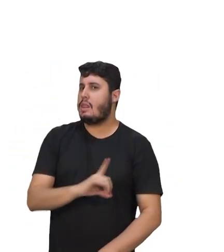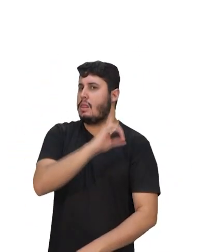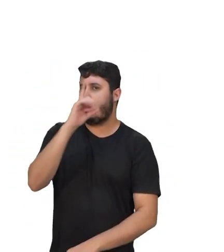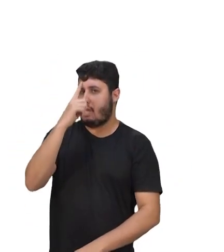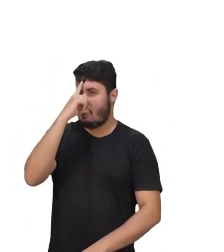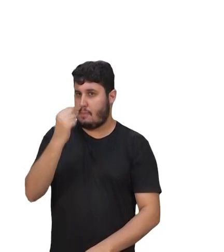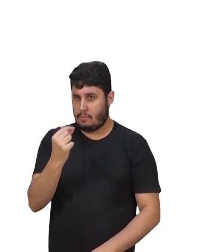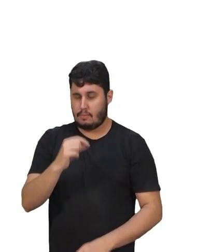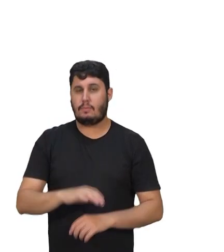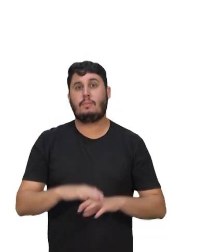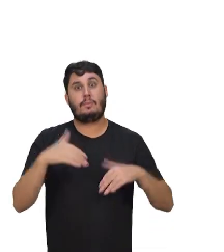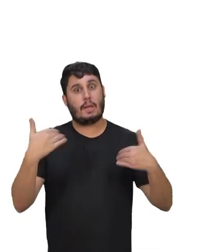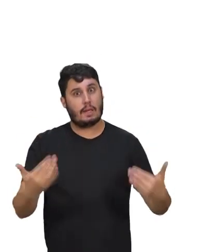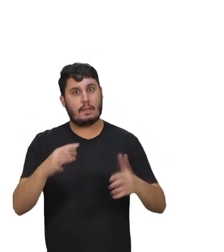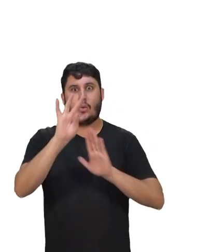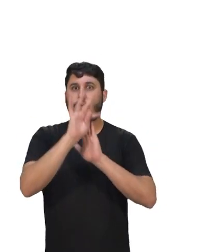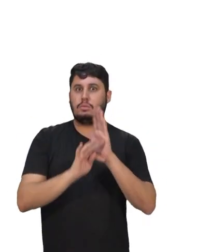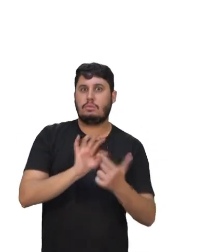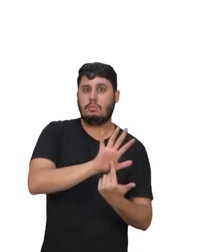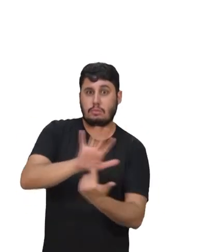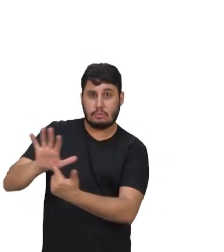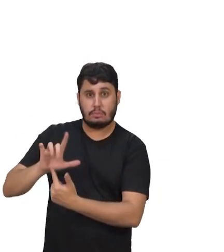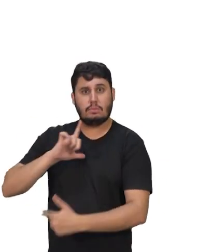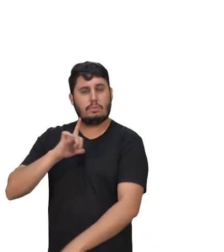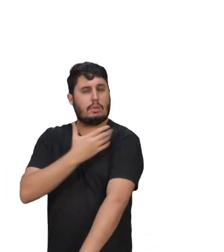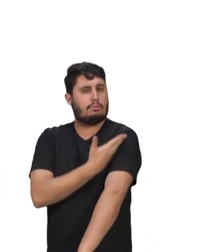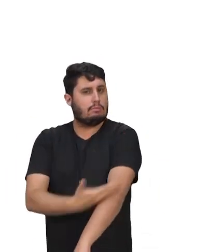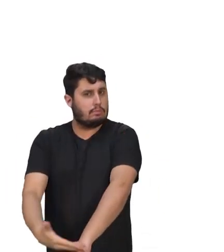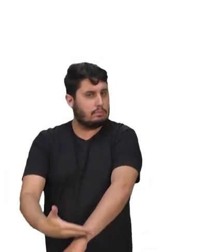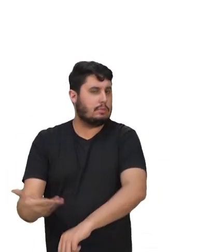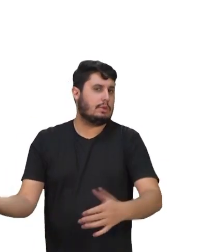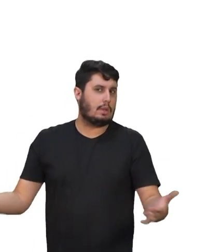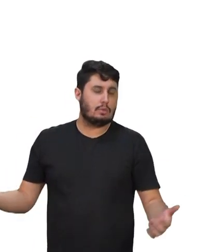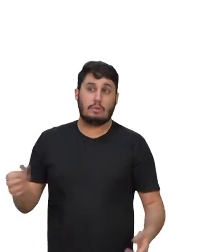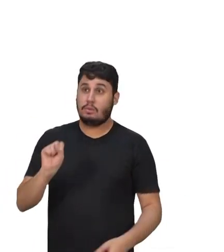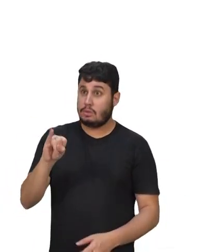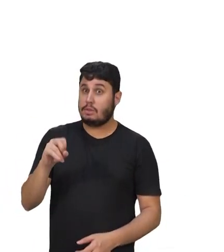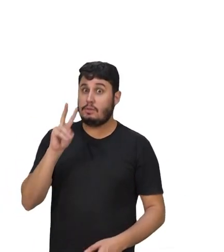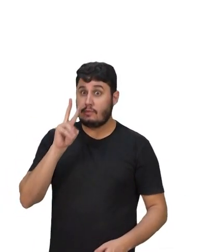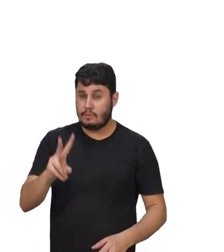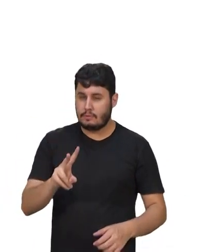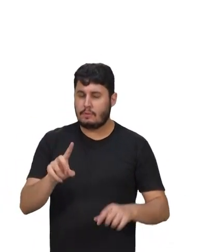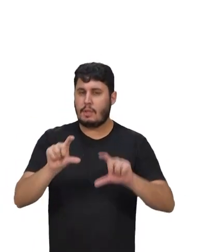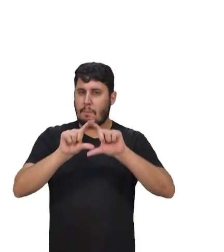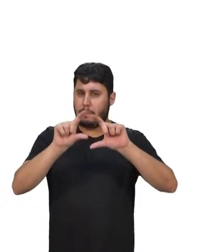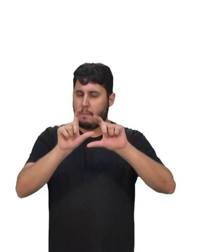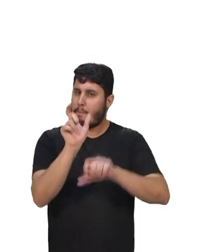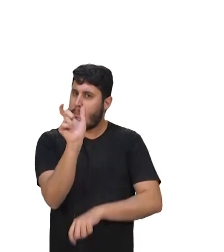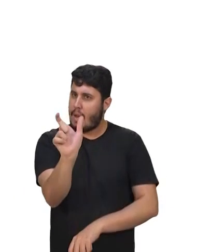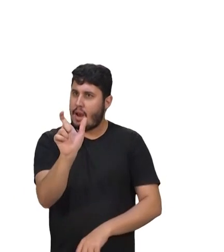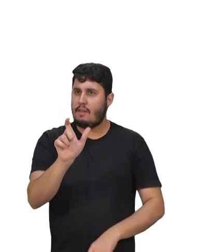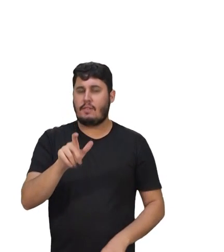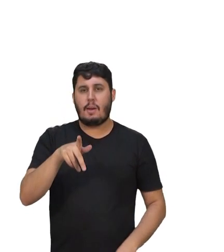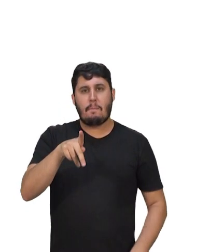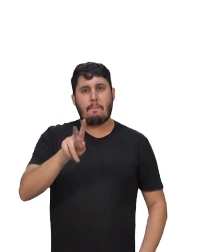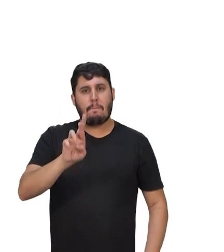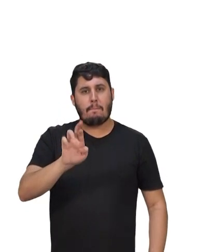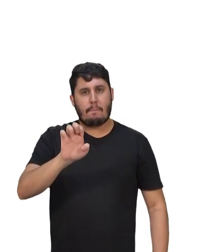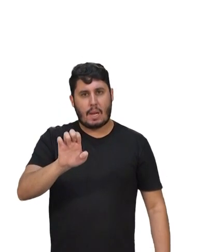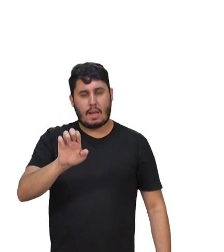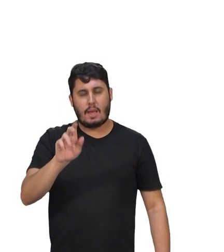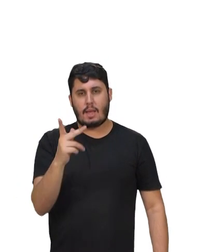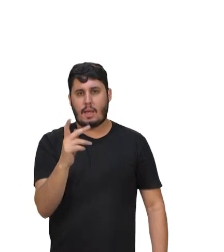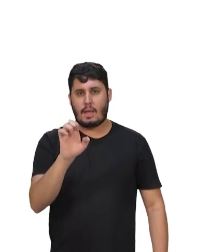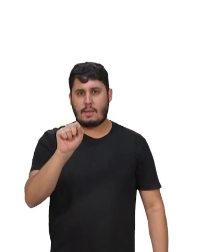que no México há essa tradição que vem antes dos espanhóis, né? Se a gente voltar aqui, a gente vê a palavra pré-hispânico. Pré-hispânico